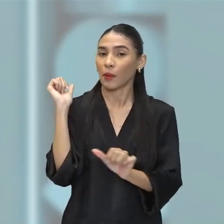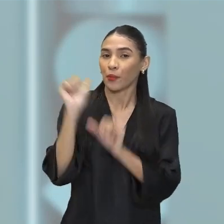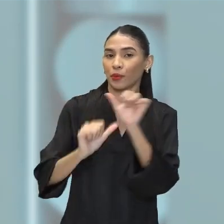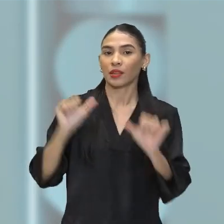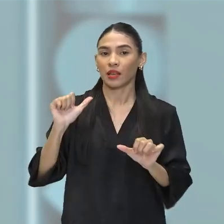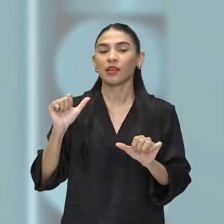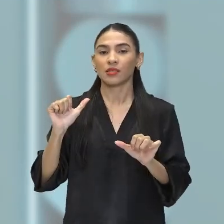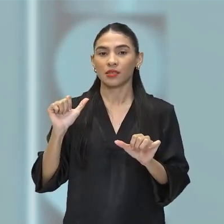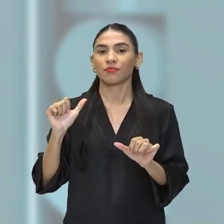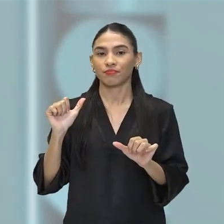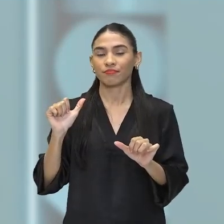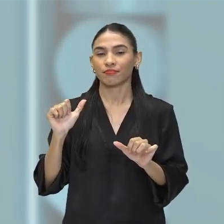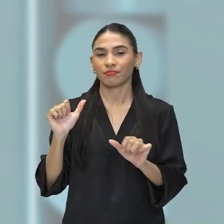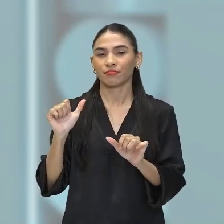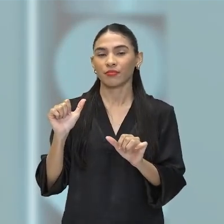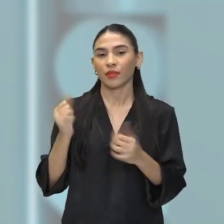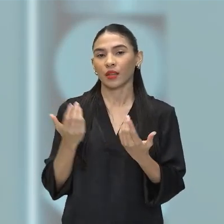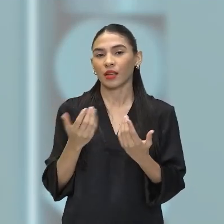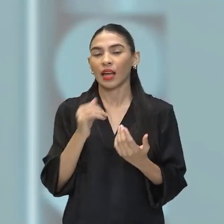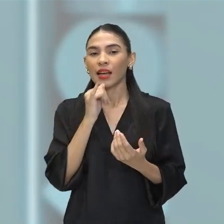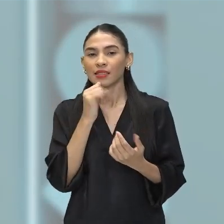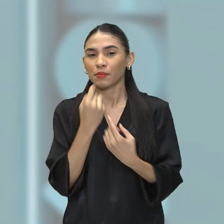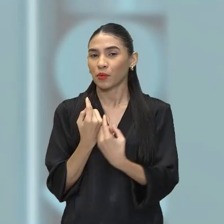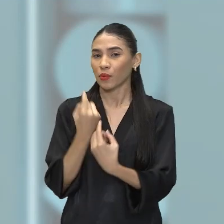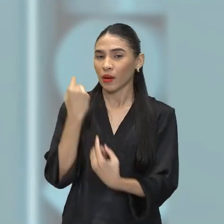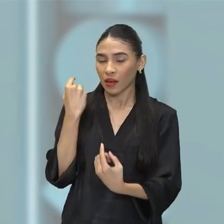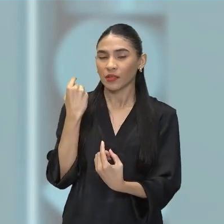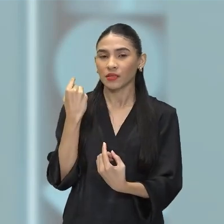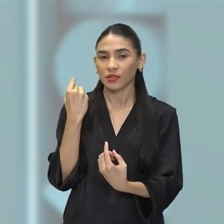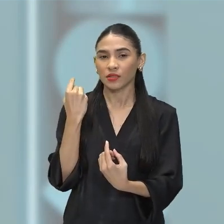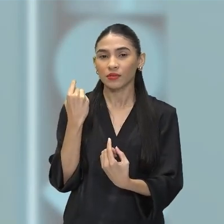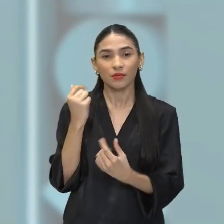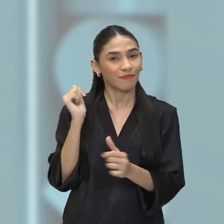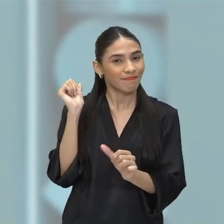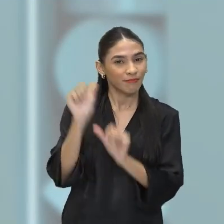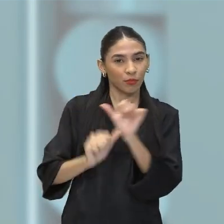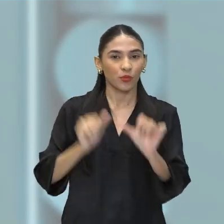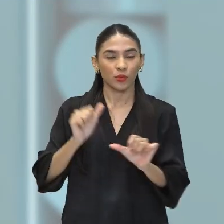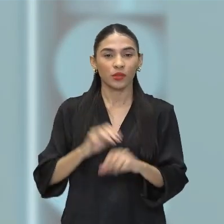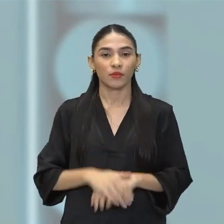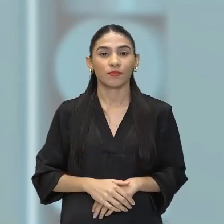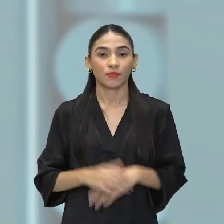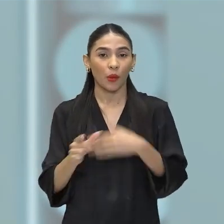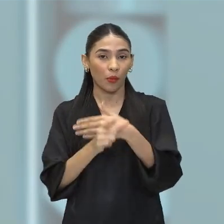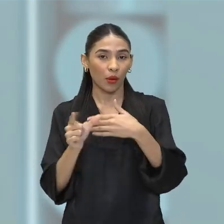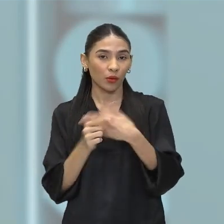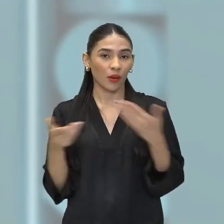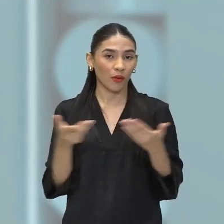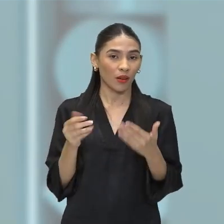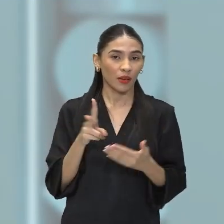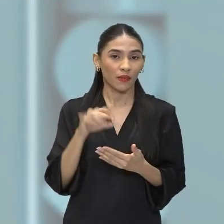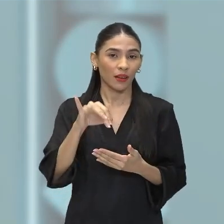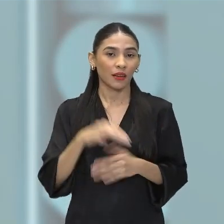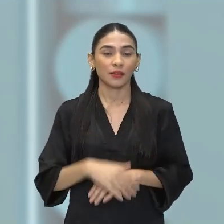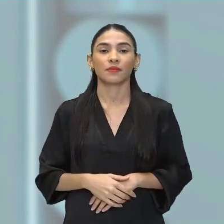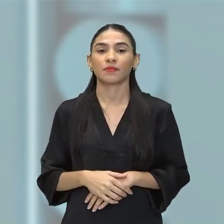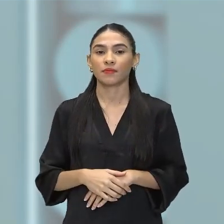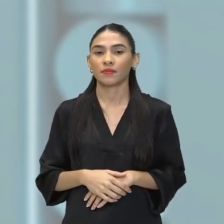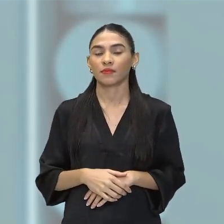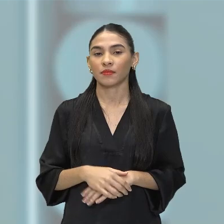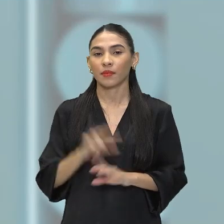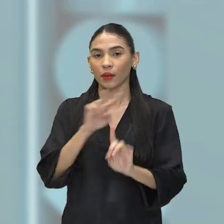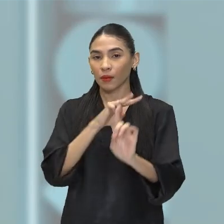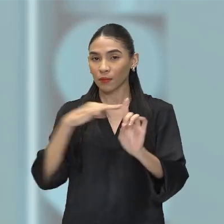os parnasianos faziam e produziam sua arte, produziam seus poemas. Vamos ter um autor que vai voltar o